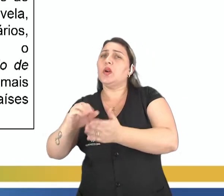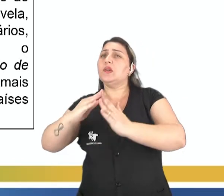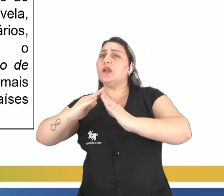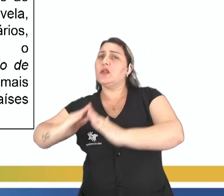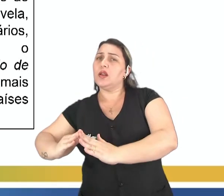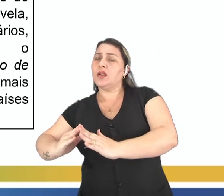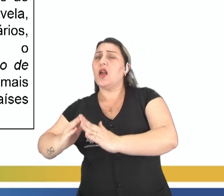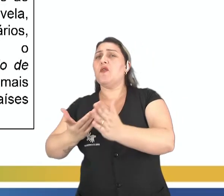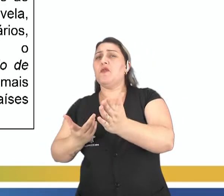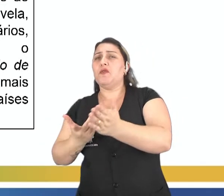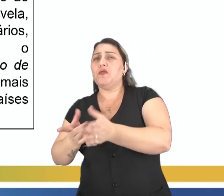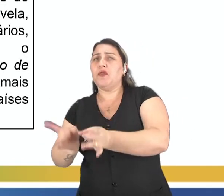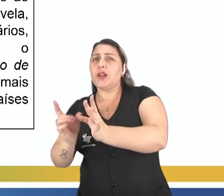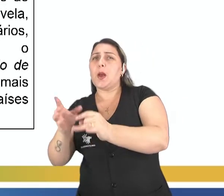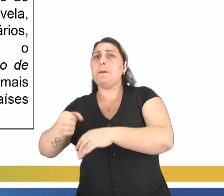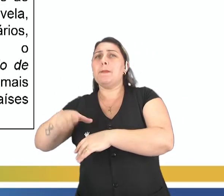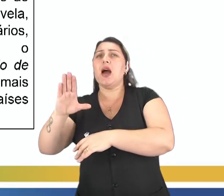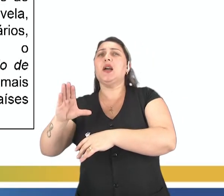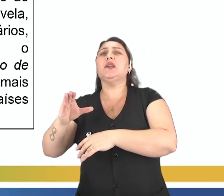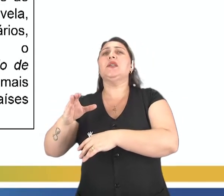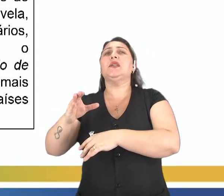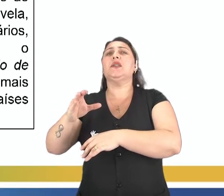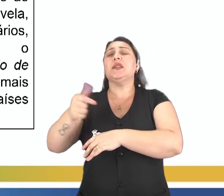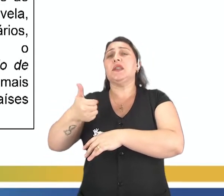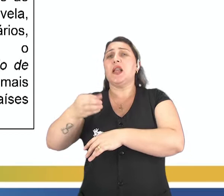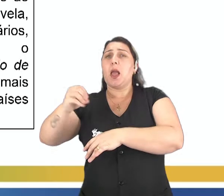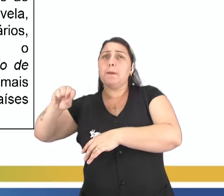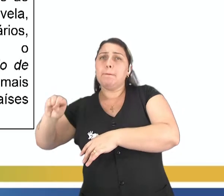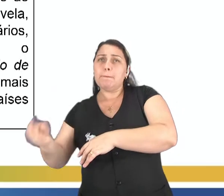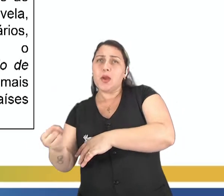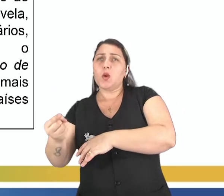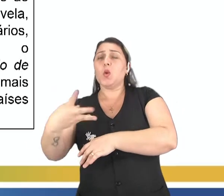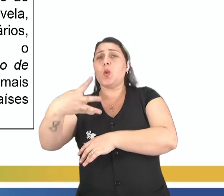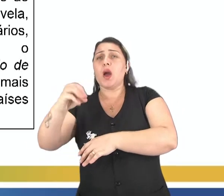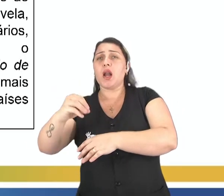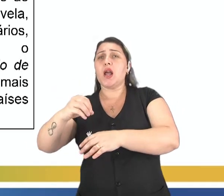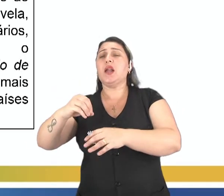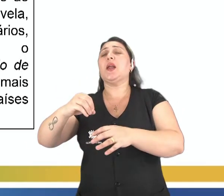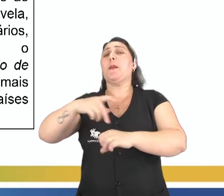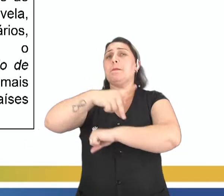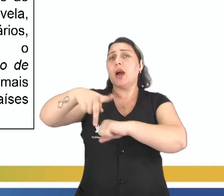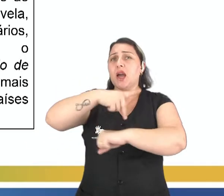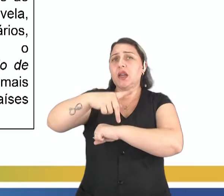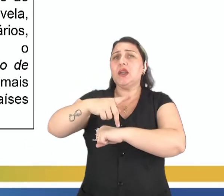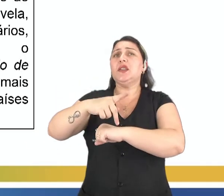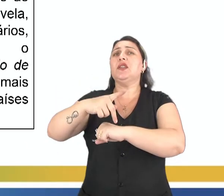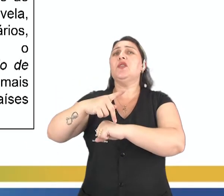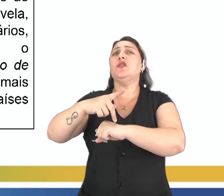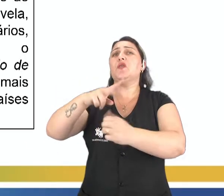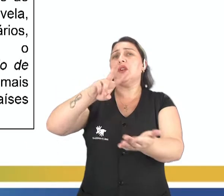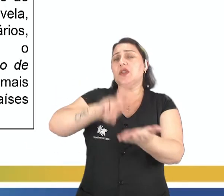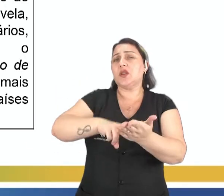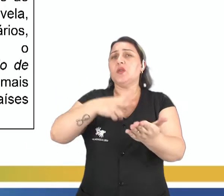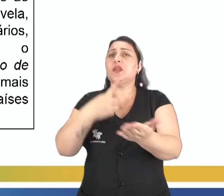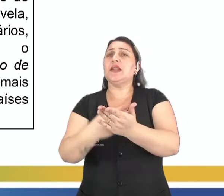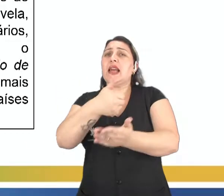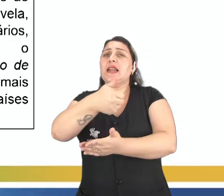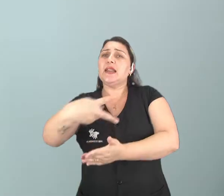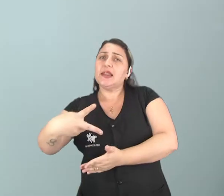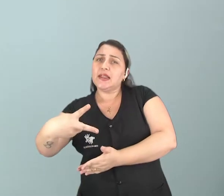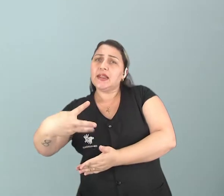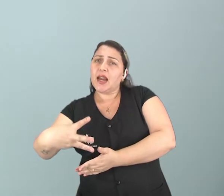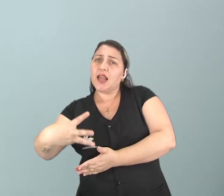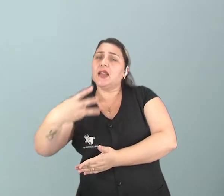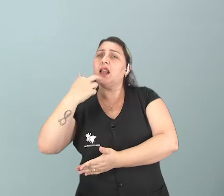100 mil exemplares em 40 países e foi traduzida em 13 línguas. Então aqui a gente já percebe qual